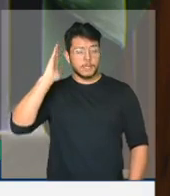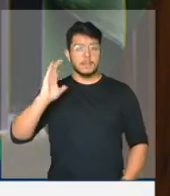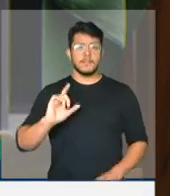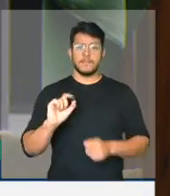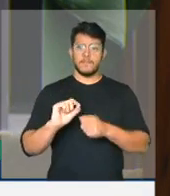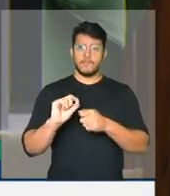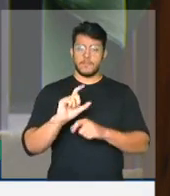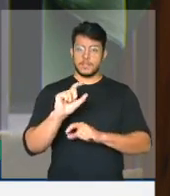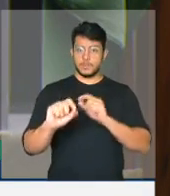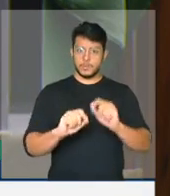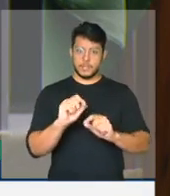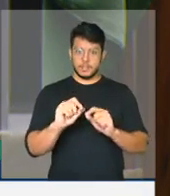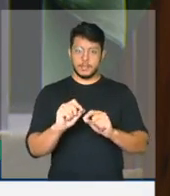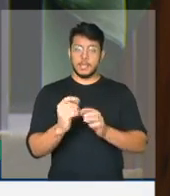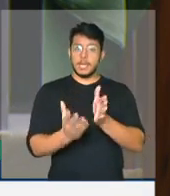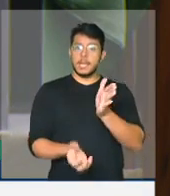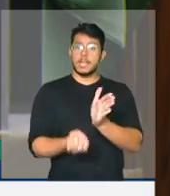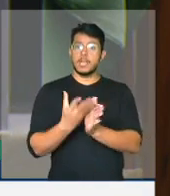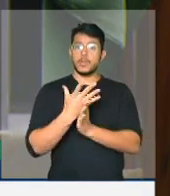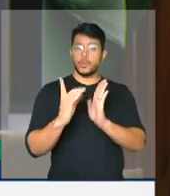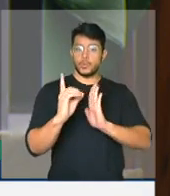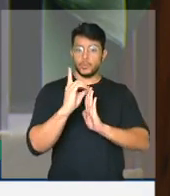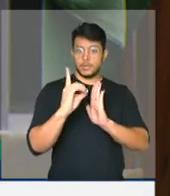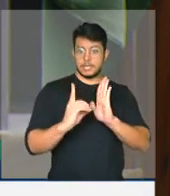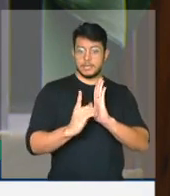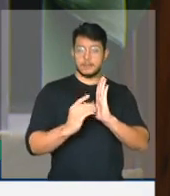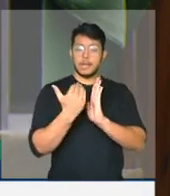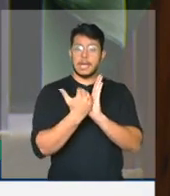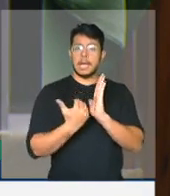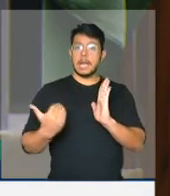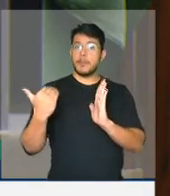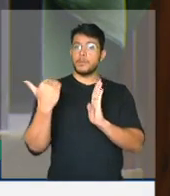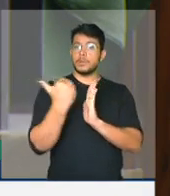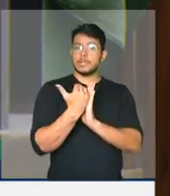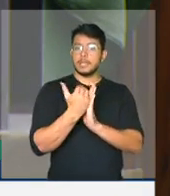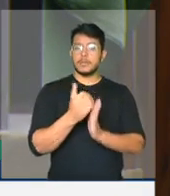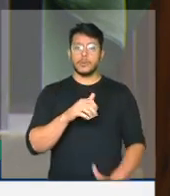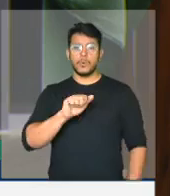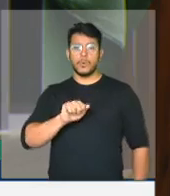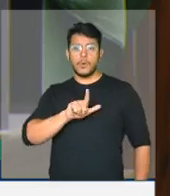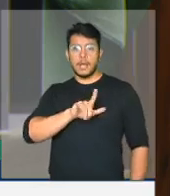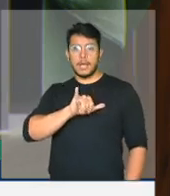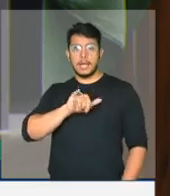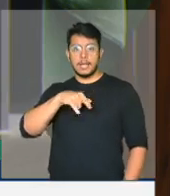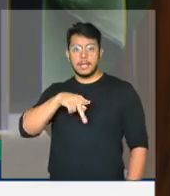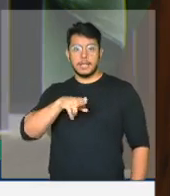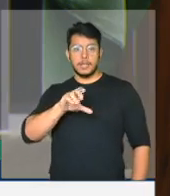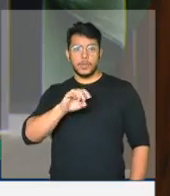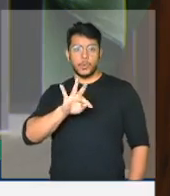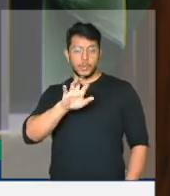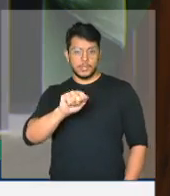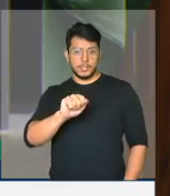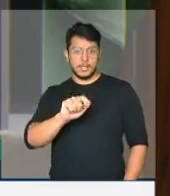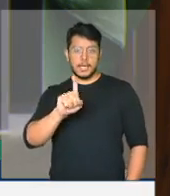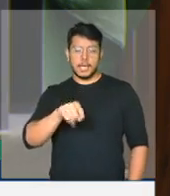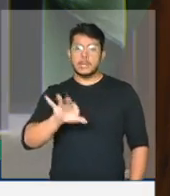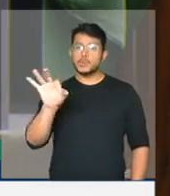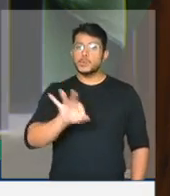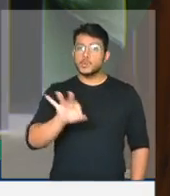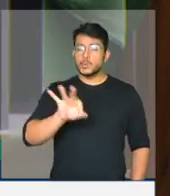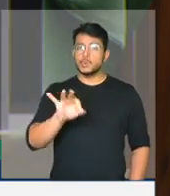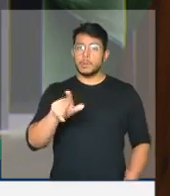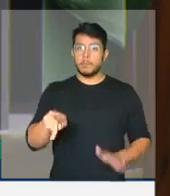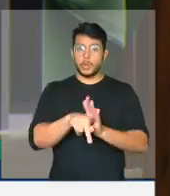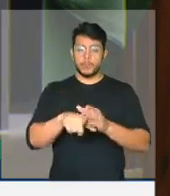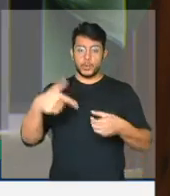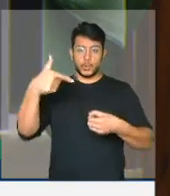dos combustíveis no país. Eu entrei com uma ação na justiça, deputado Perondi, porque, na minha